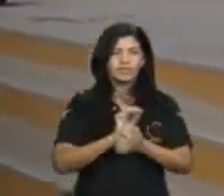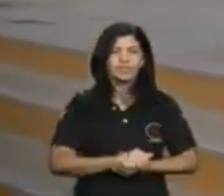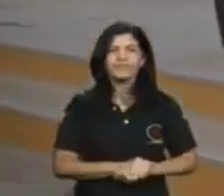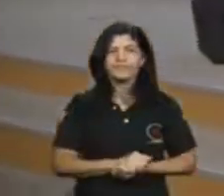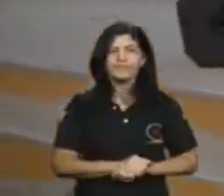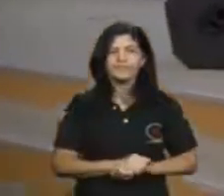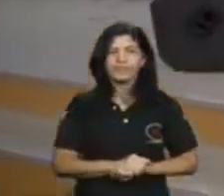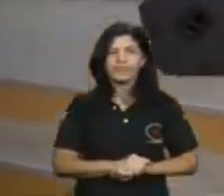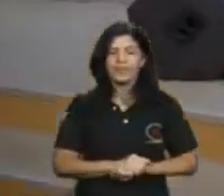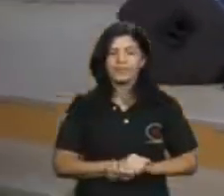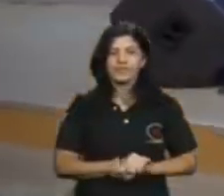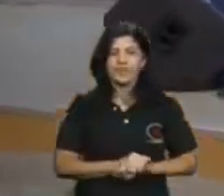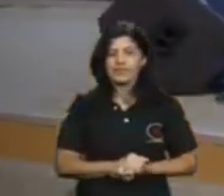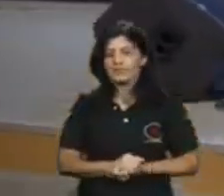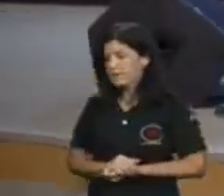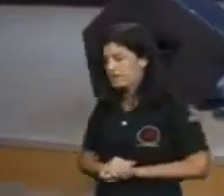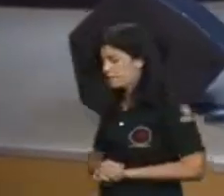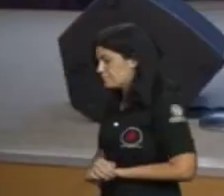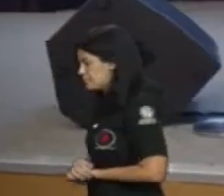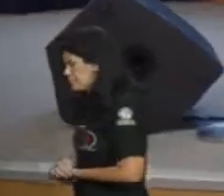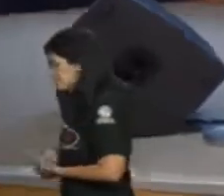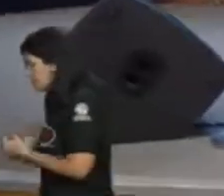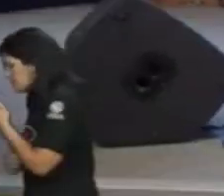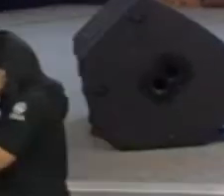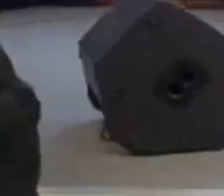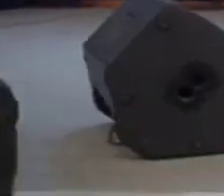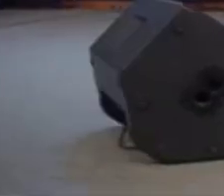amém, assim seja.